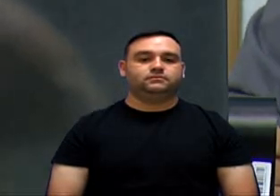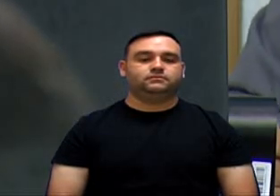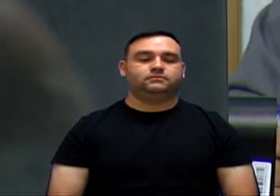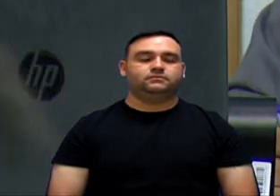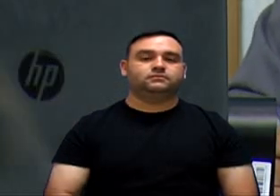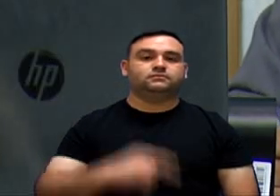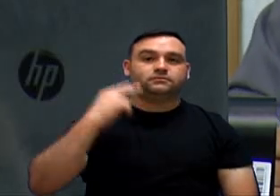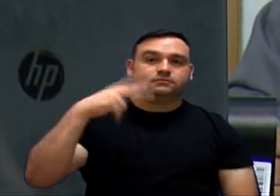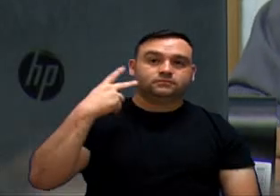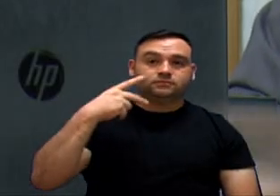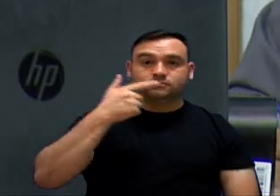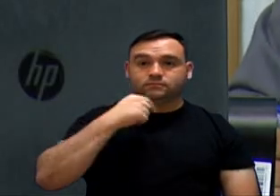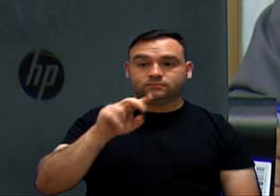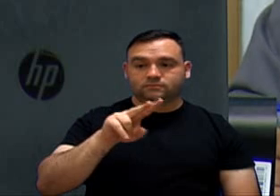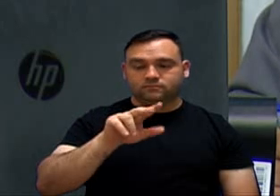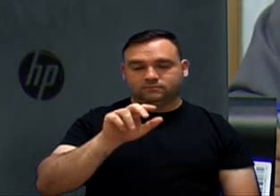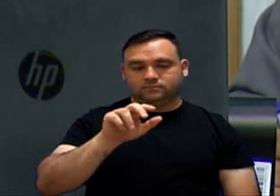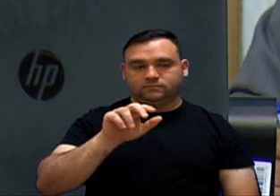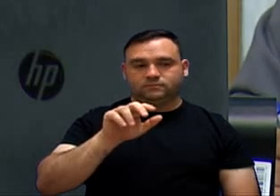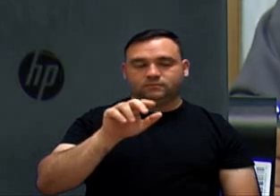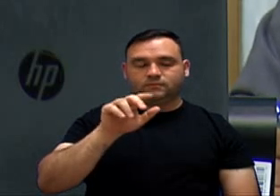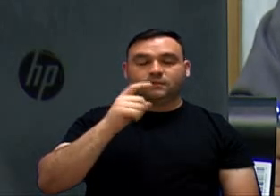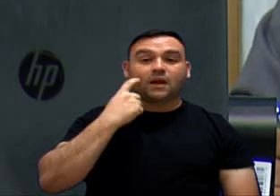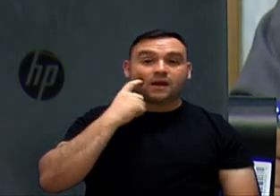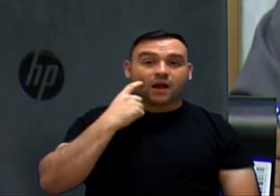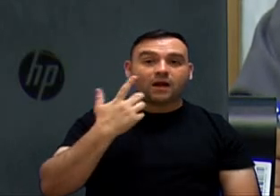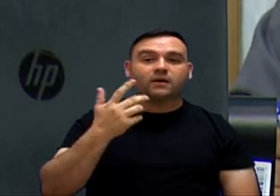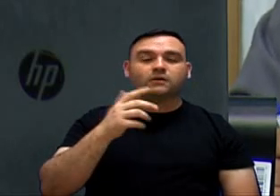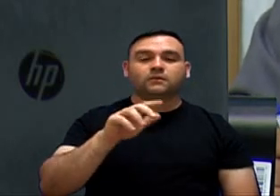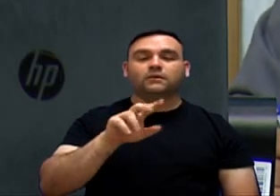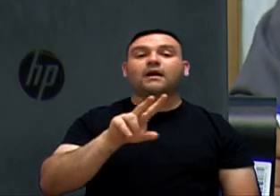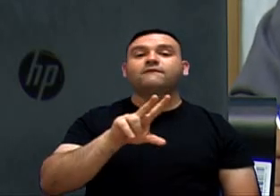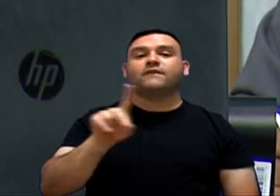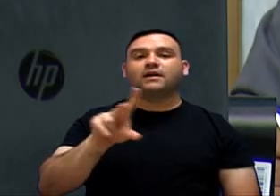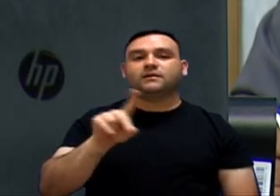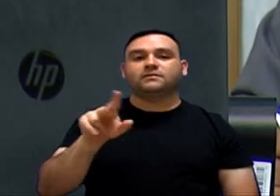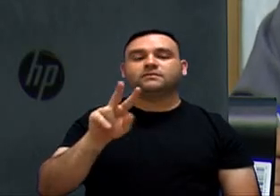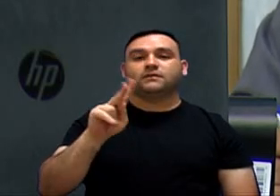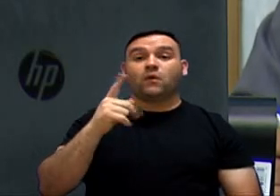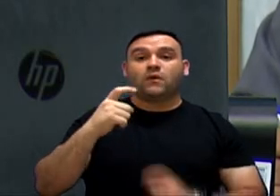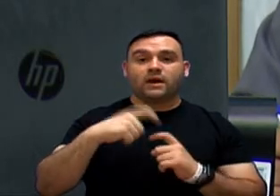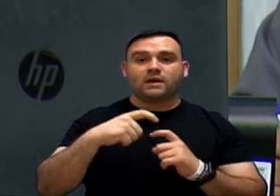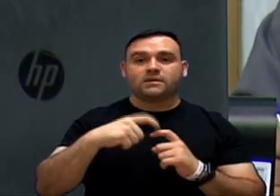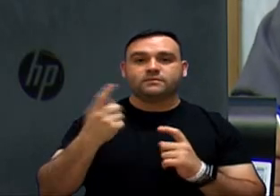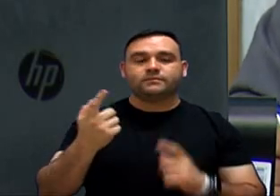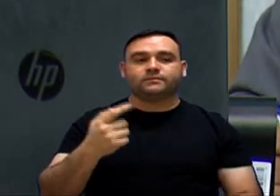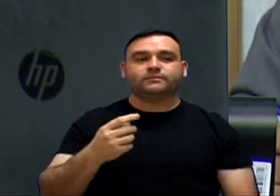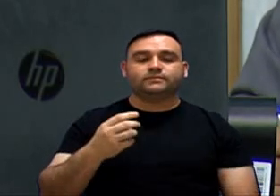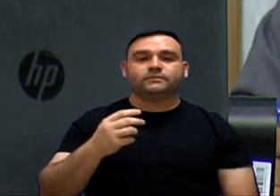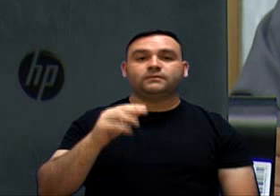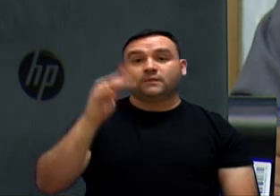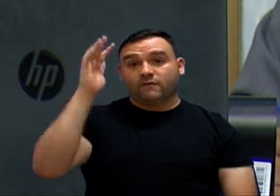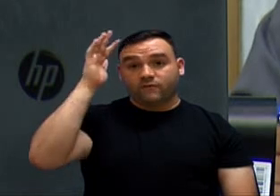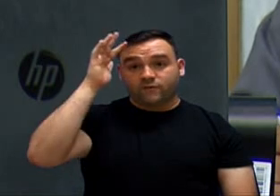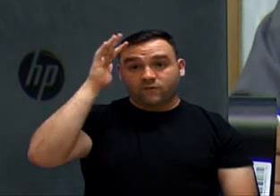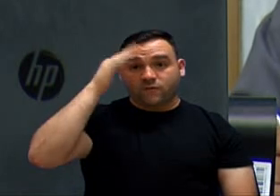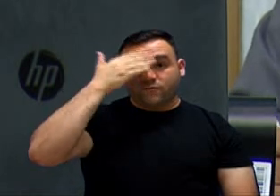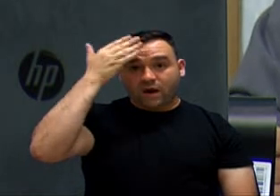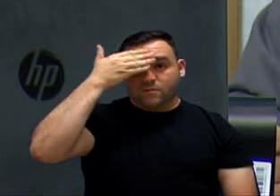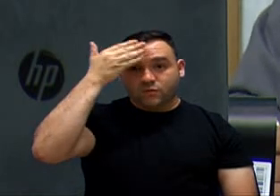Vereador Light, vereador Caio, Hélio Brasileiro, Fábio